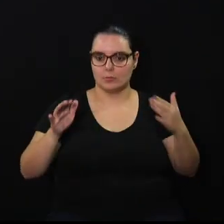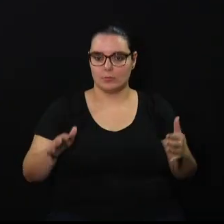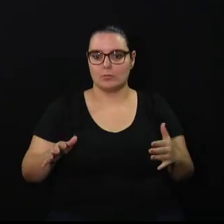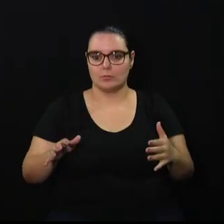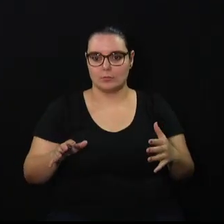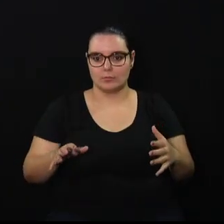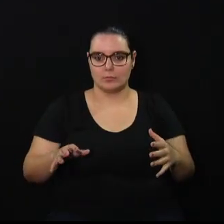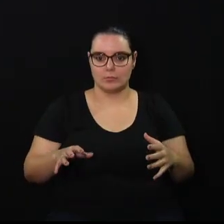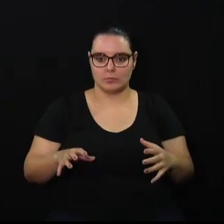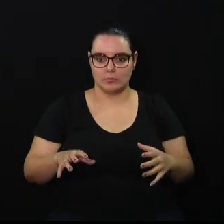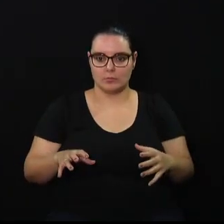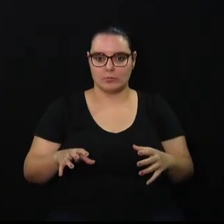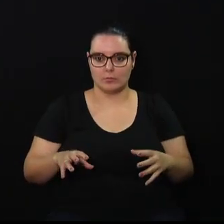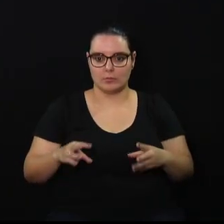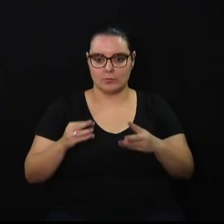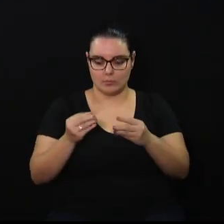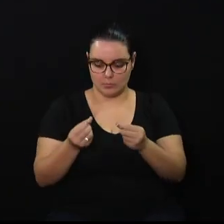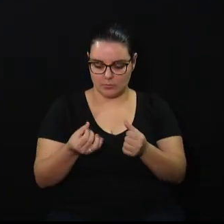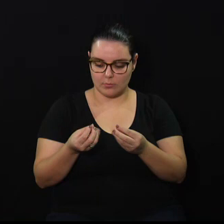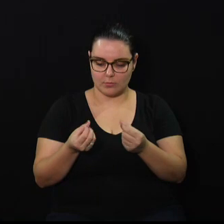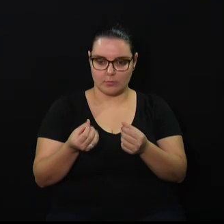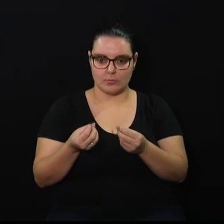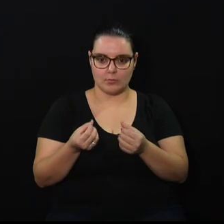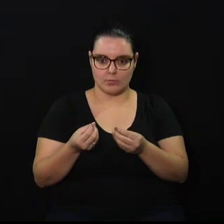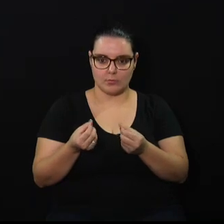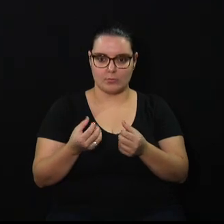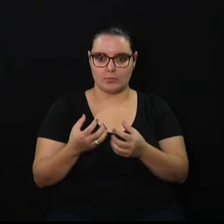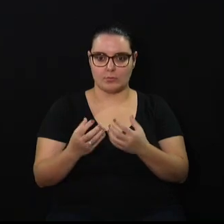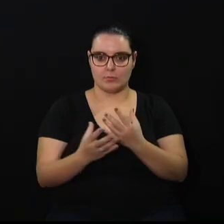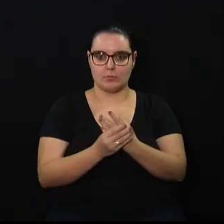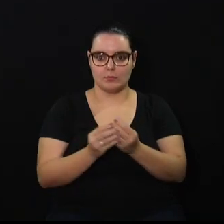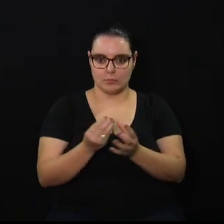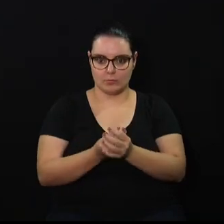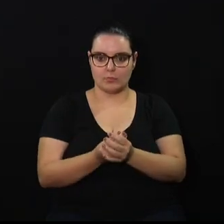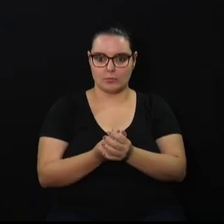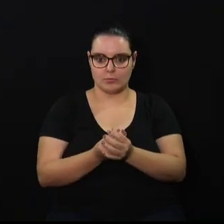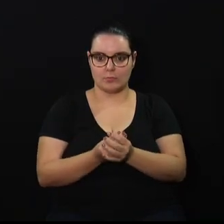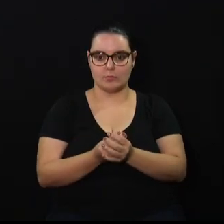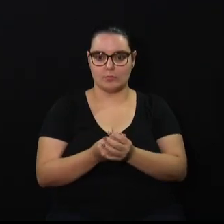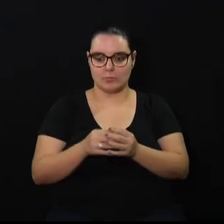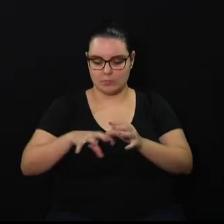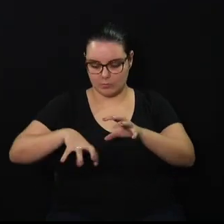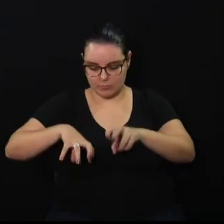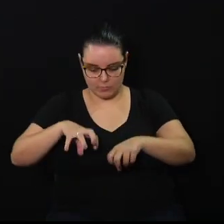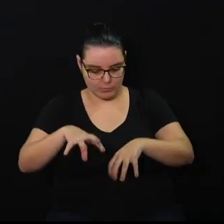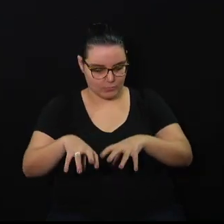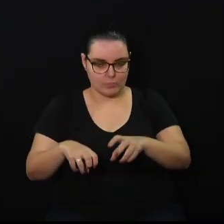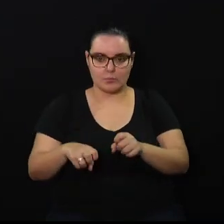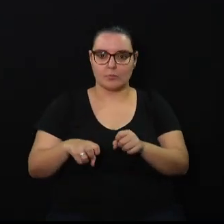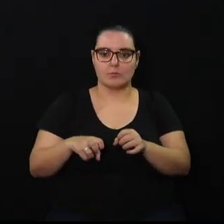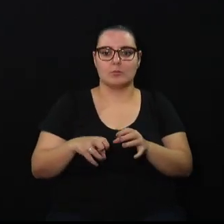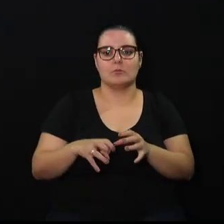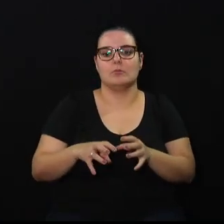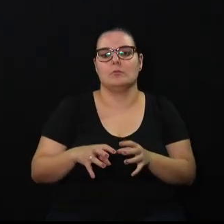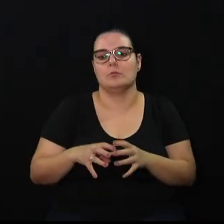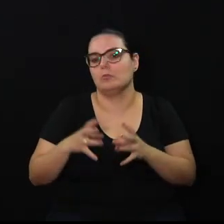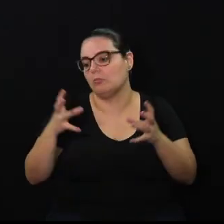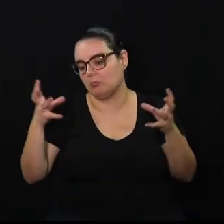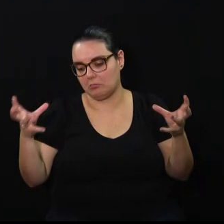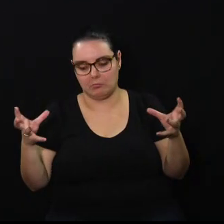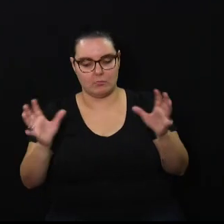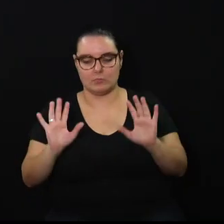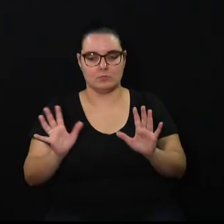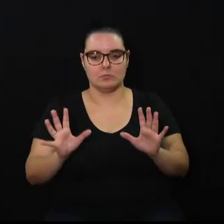ele gosta de coisas a sensoriais bolinha de geral desse tamanho não precisa ser uma coisa enorme